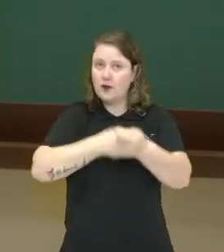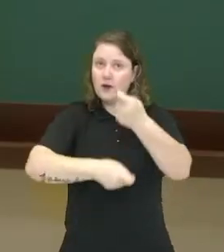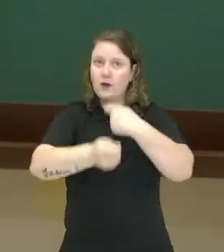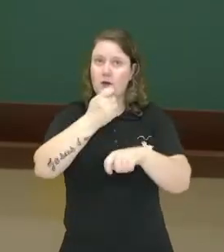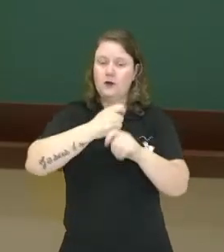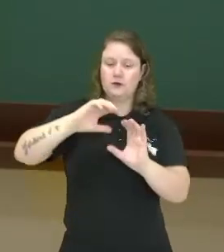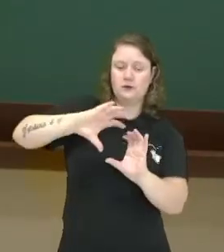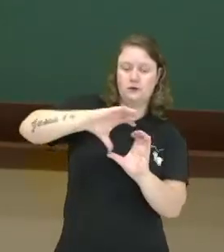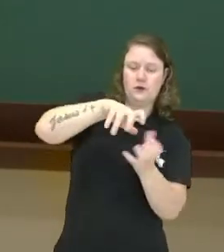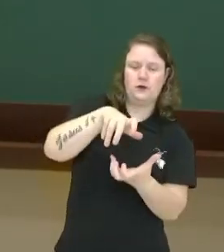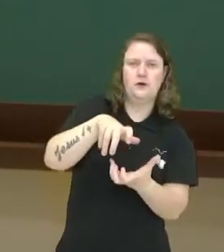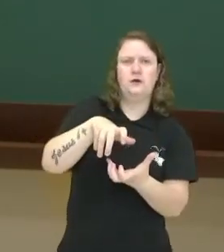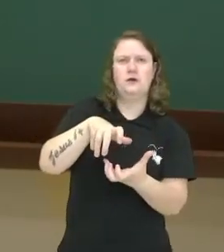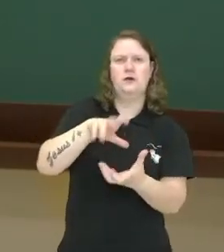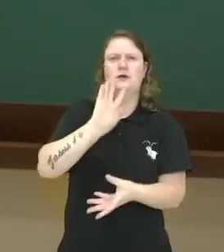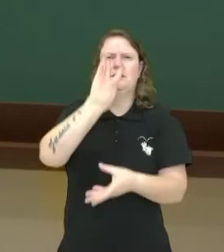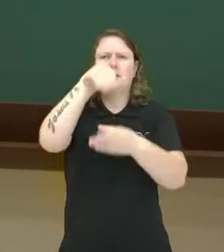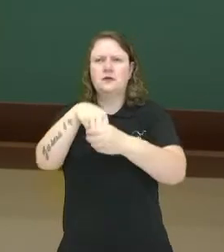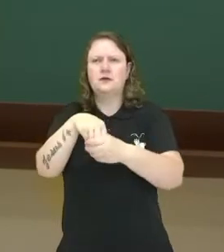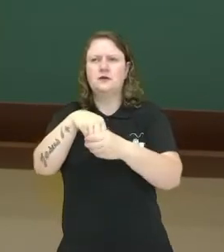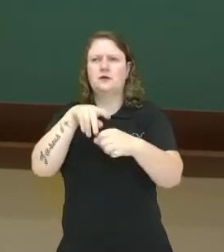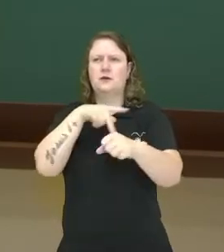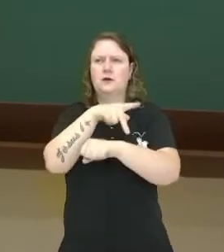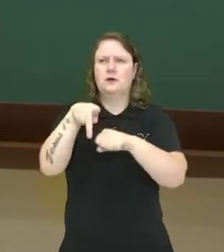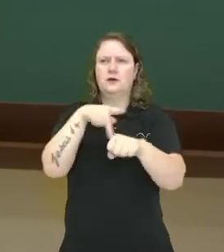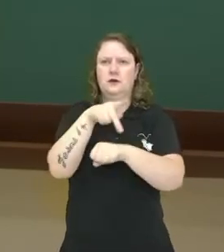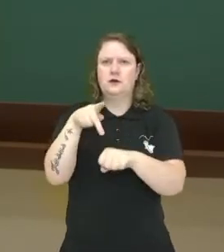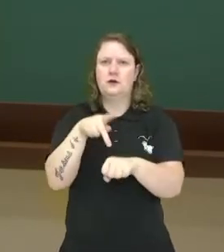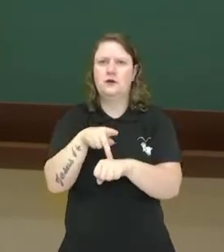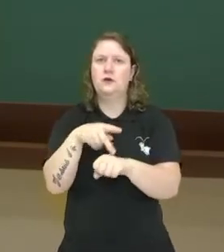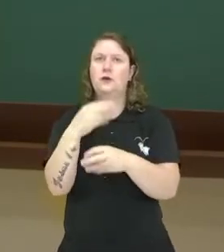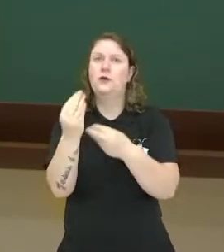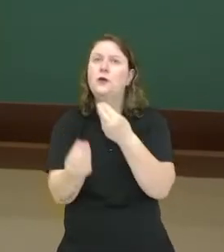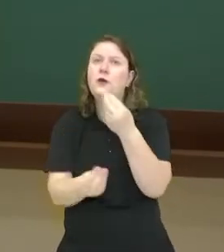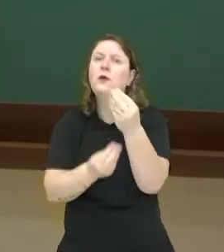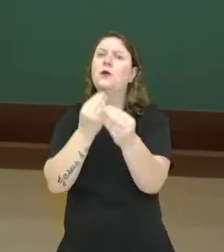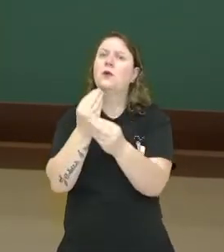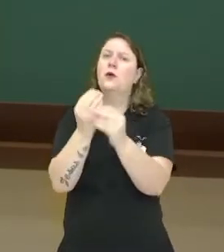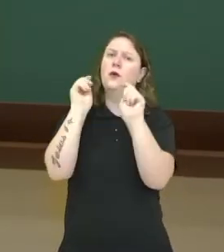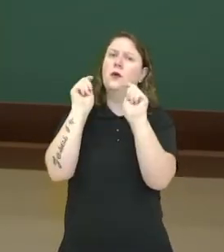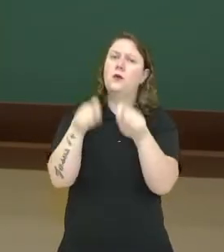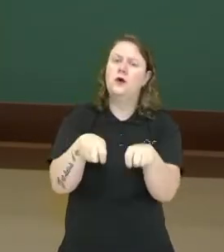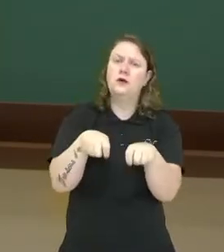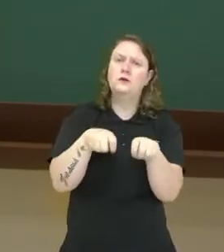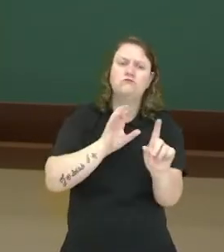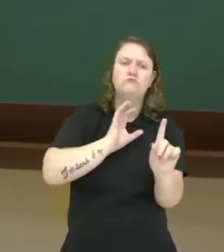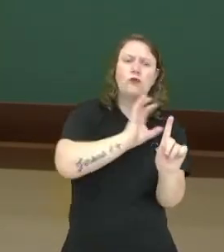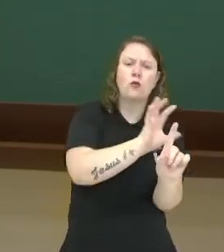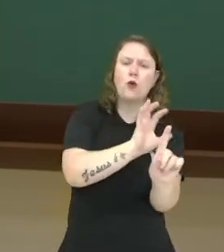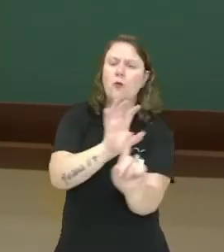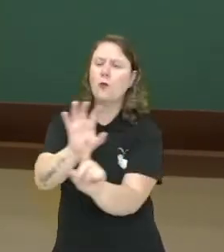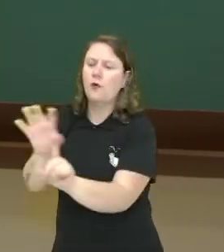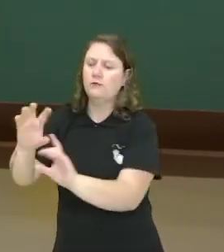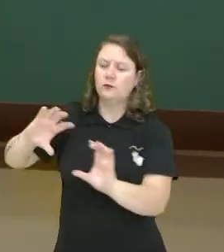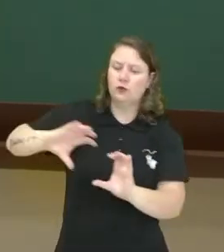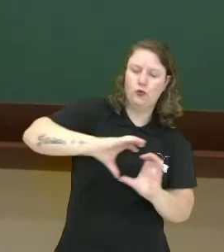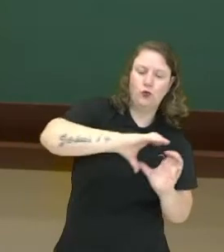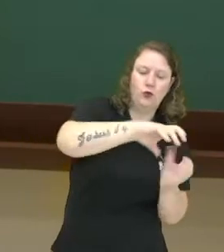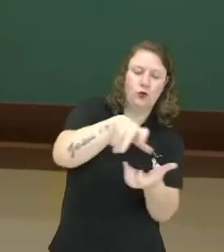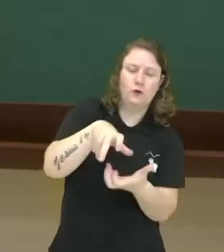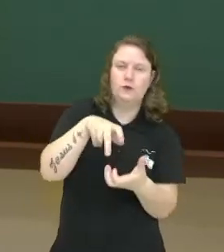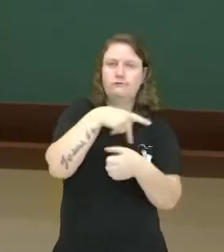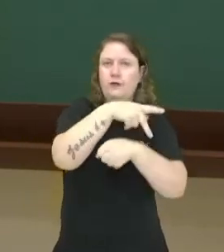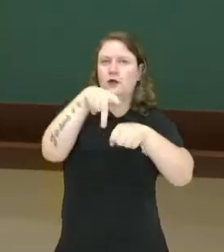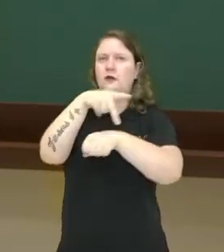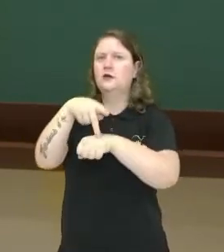Então, o desenvolvimento interno de um país, como ele pode influenciar mundialmente? Aquilo que a Índia